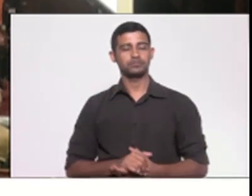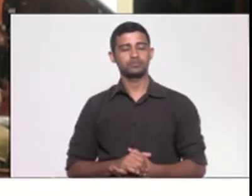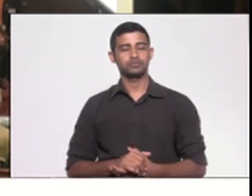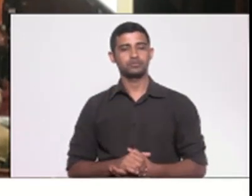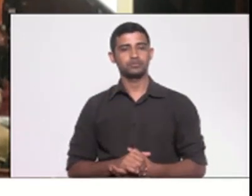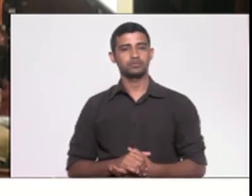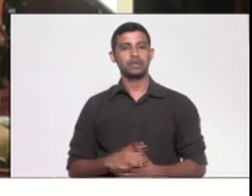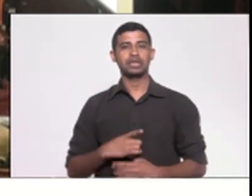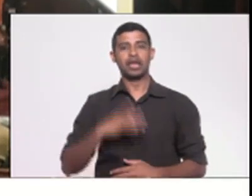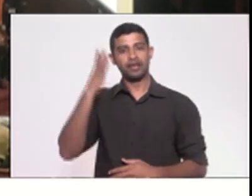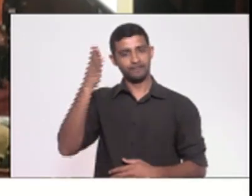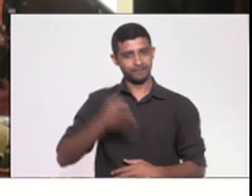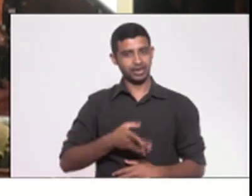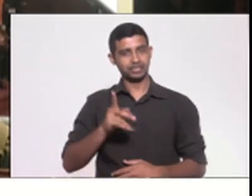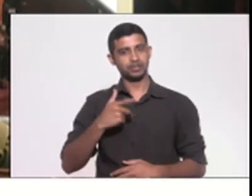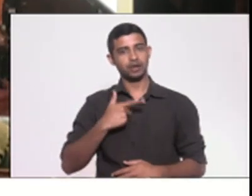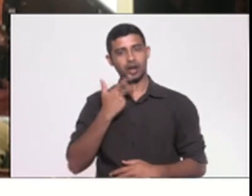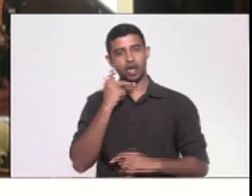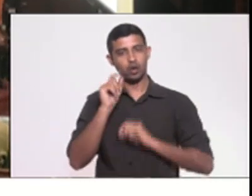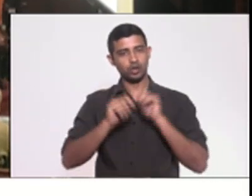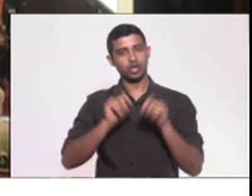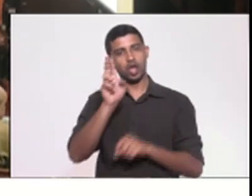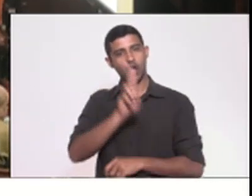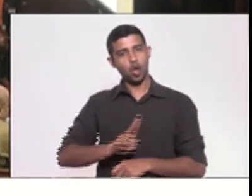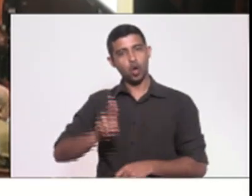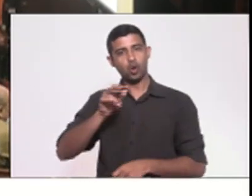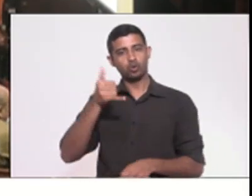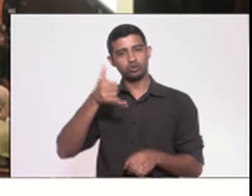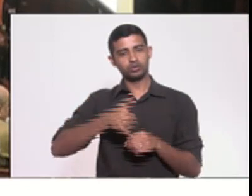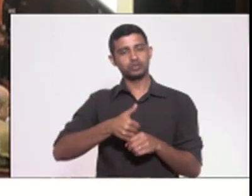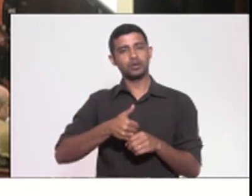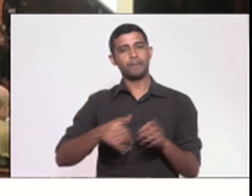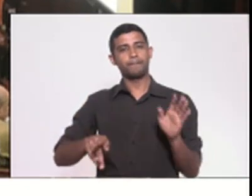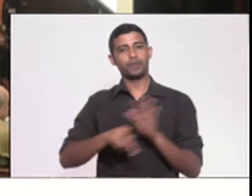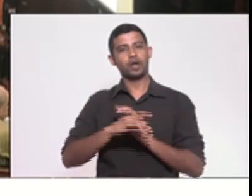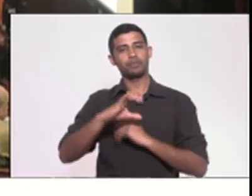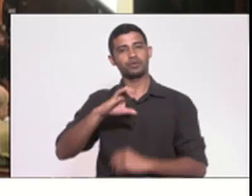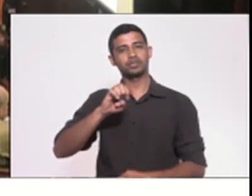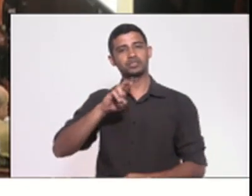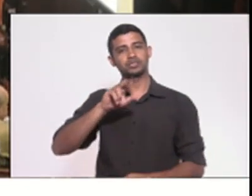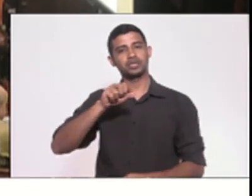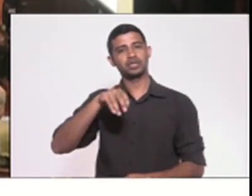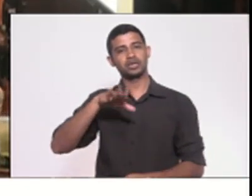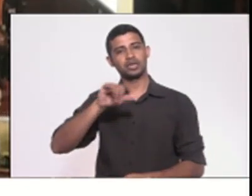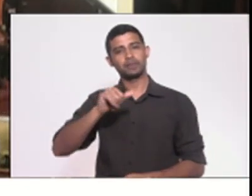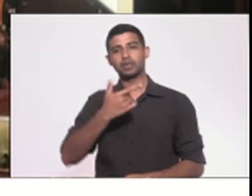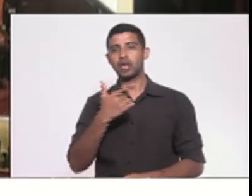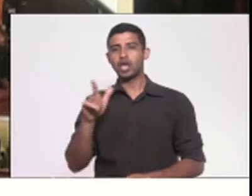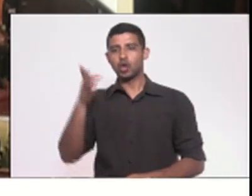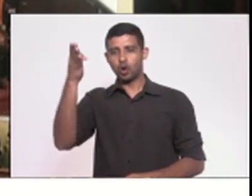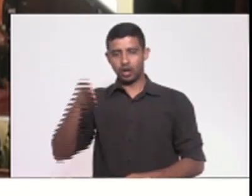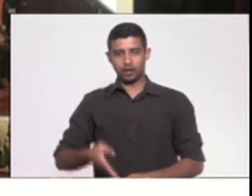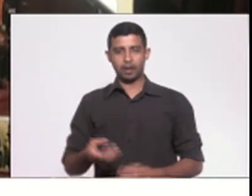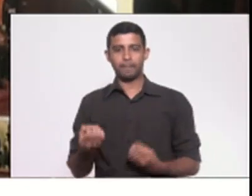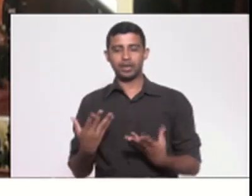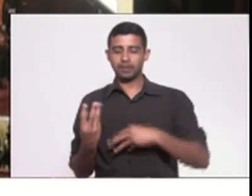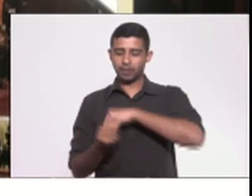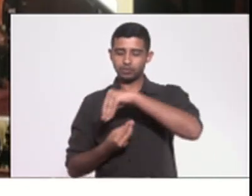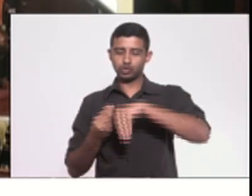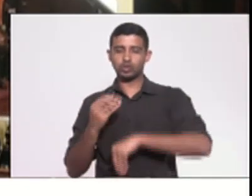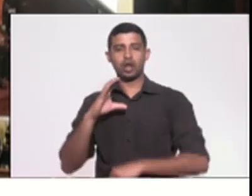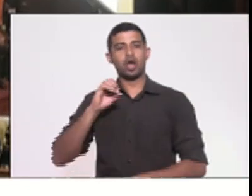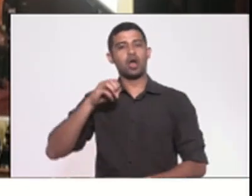dessa unidade é usada como combustível de forte de cerâmica e outra fração para misturar com a compostagem. Eu vou